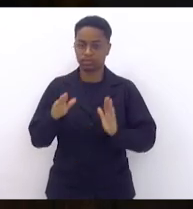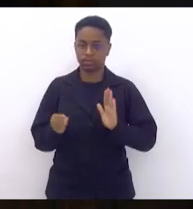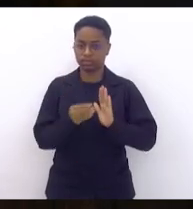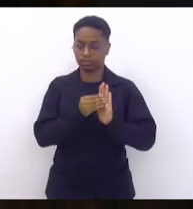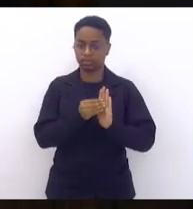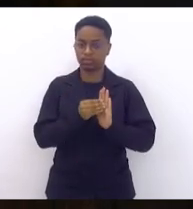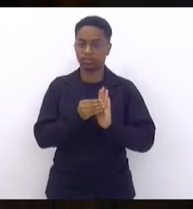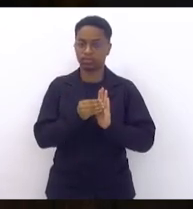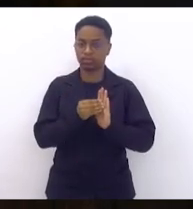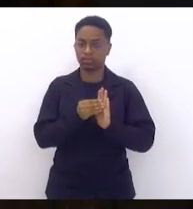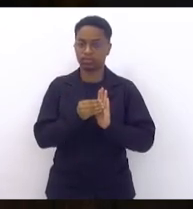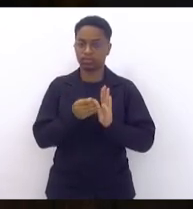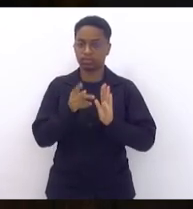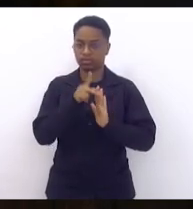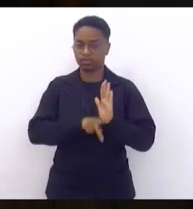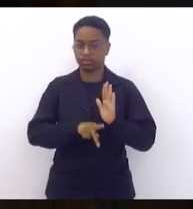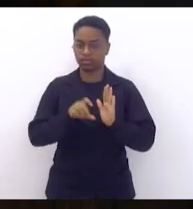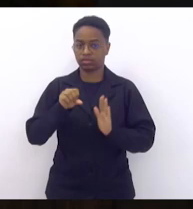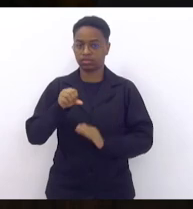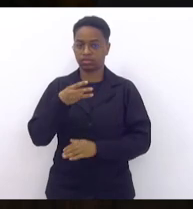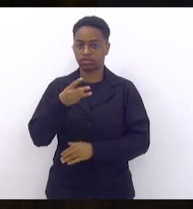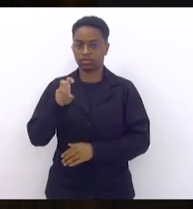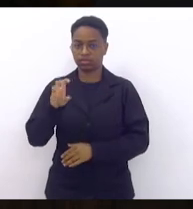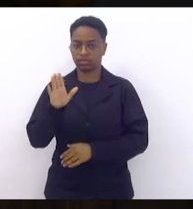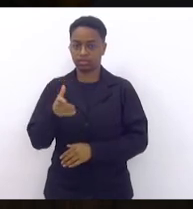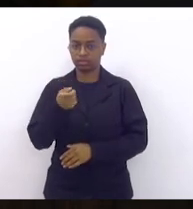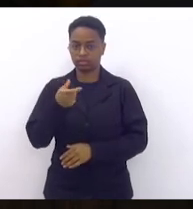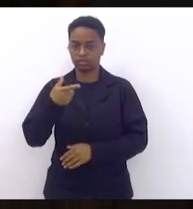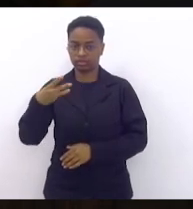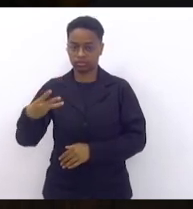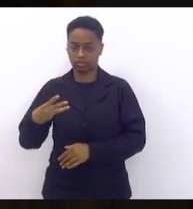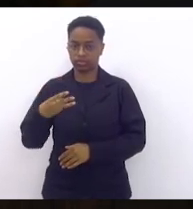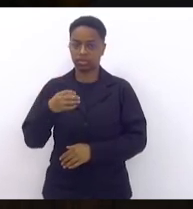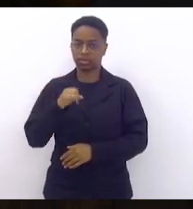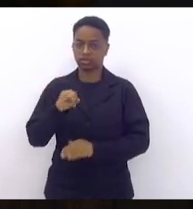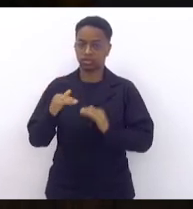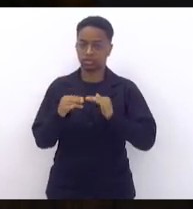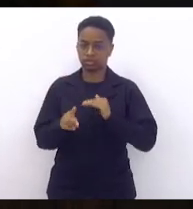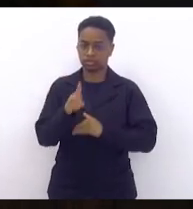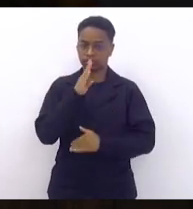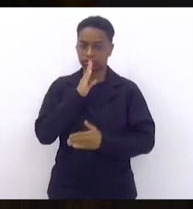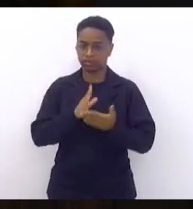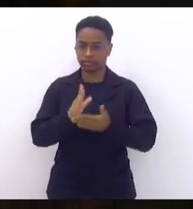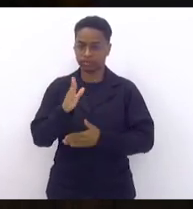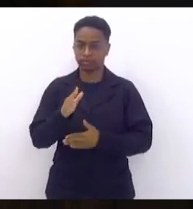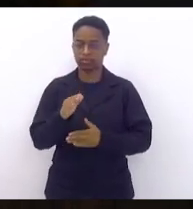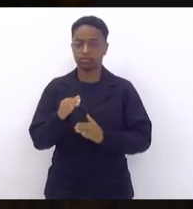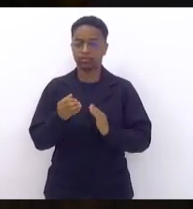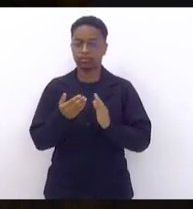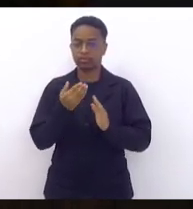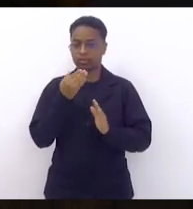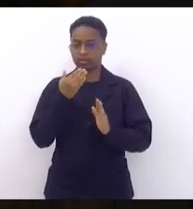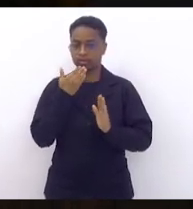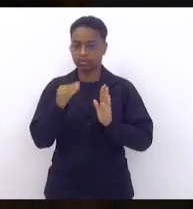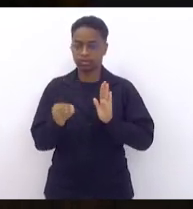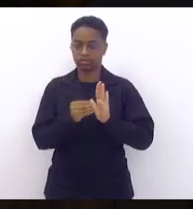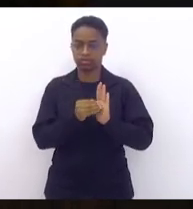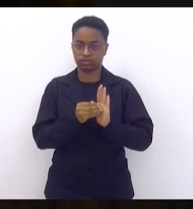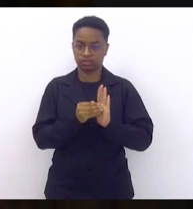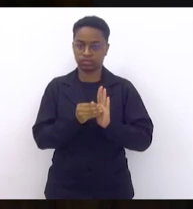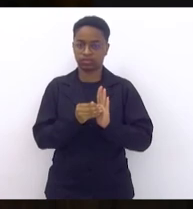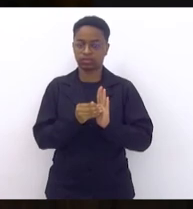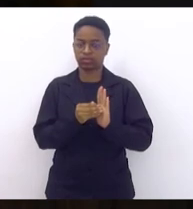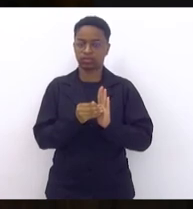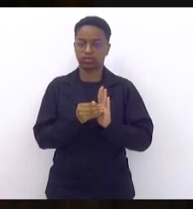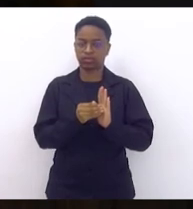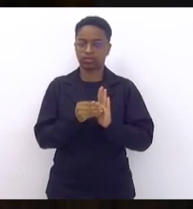do dia, do projeto 935, de 23, deputado Tia Ju, senhores que aprovam, permaneçam como estão, aprovado. Requerimento de inclusão na ordem do